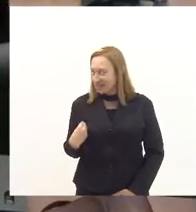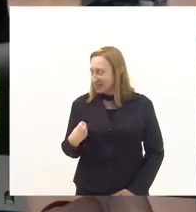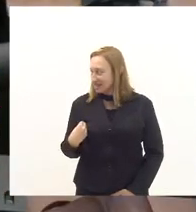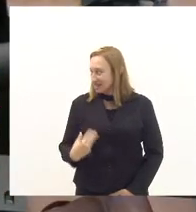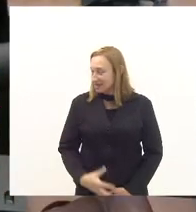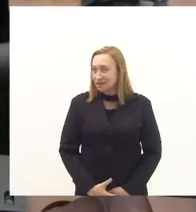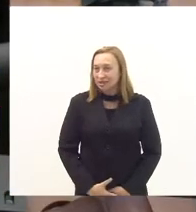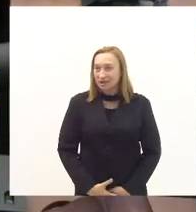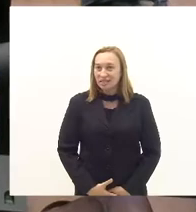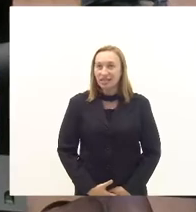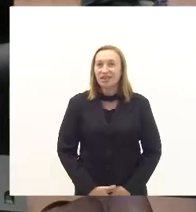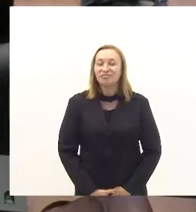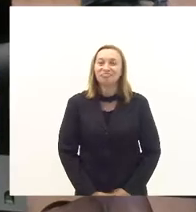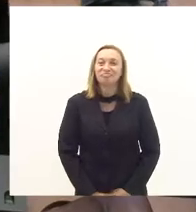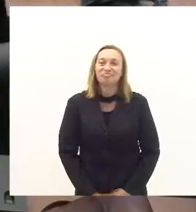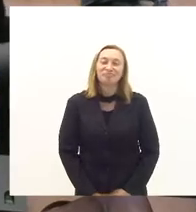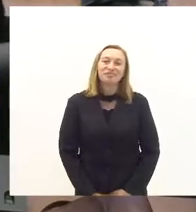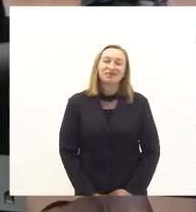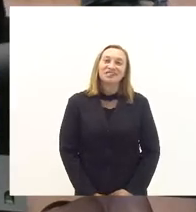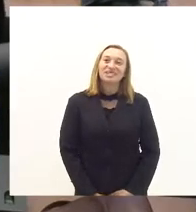Deixa eu ver se eu consigo enxergar daqui. Melhor?